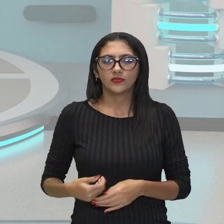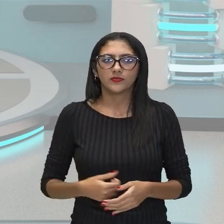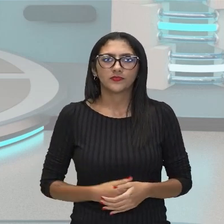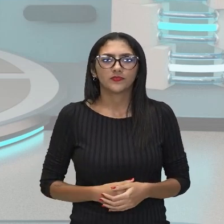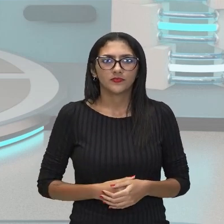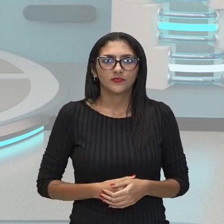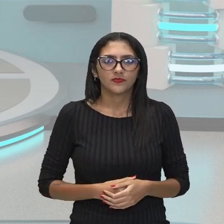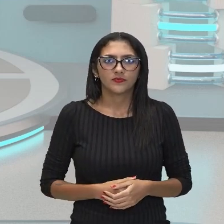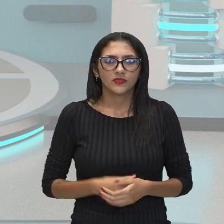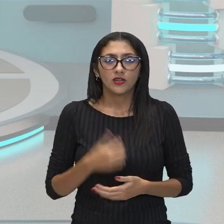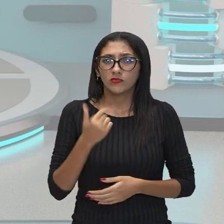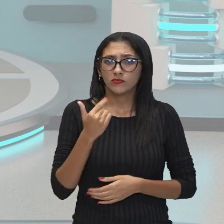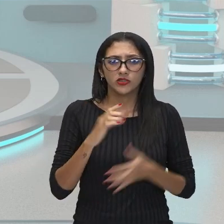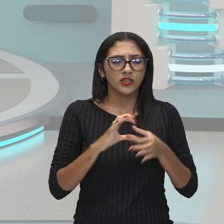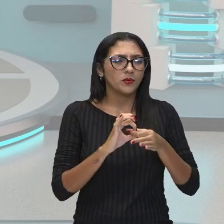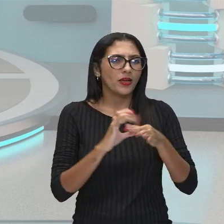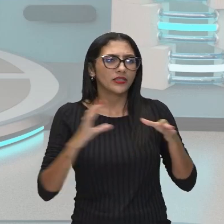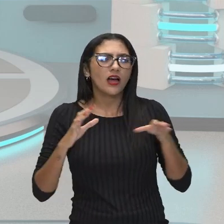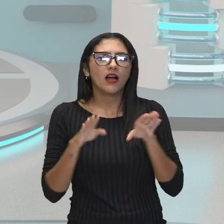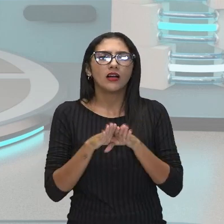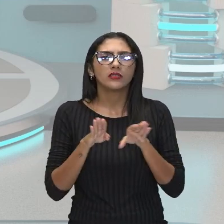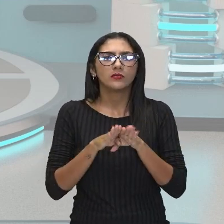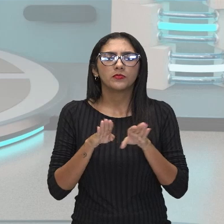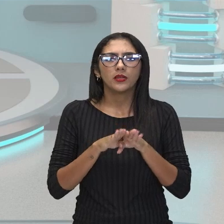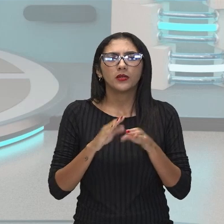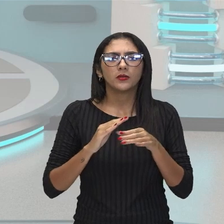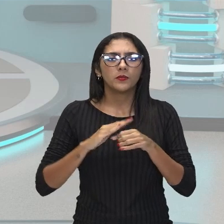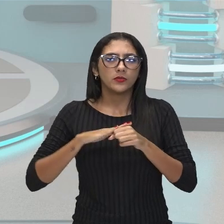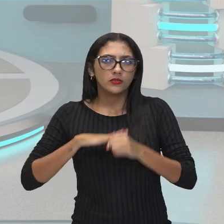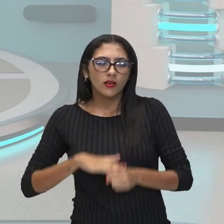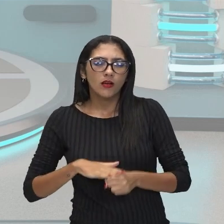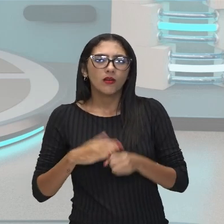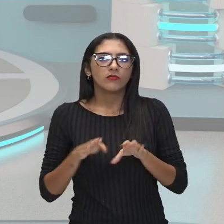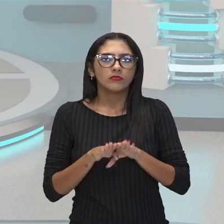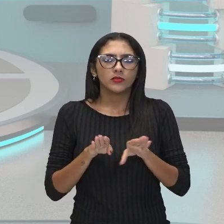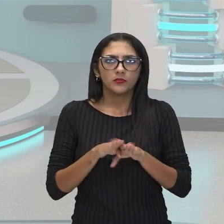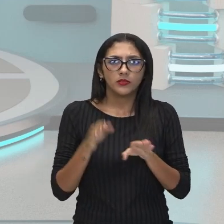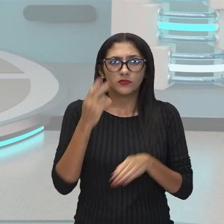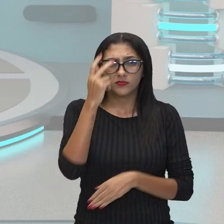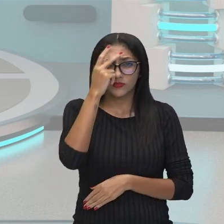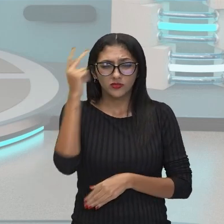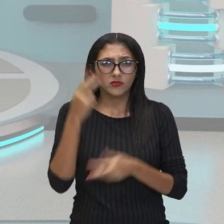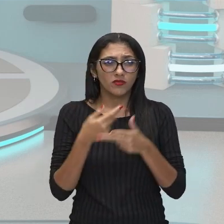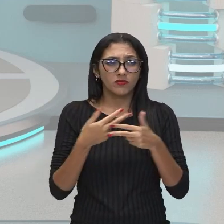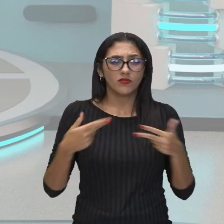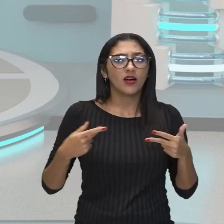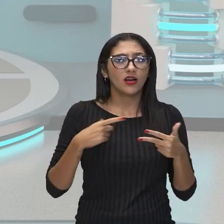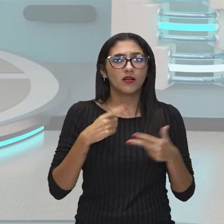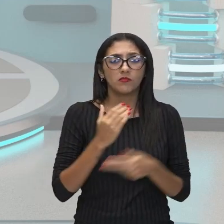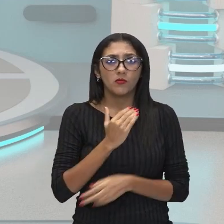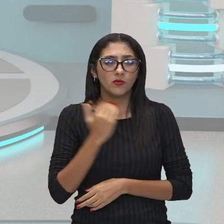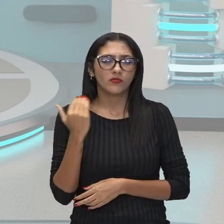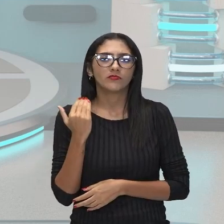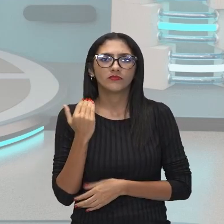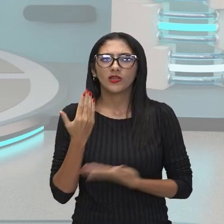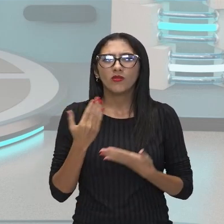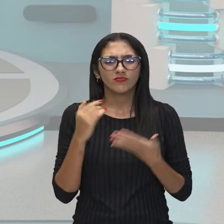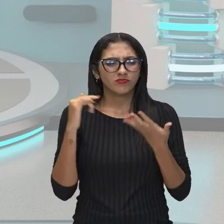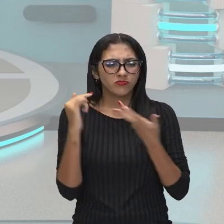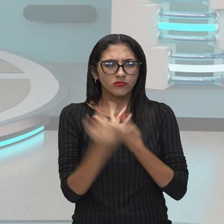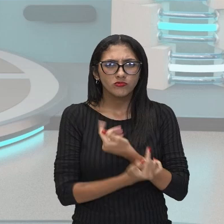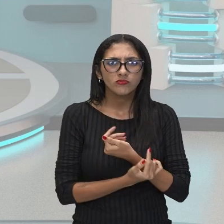falta de liberdade, a repressão, a perda de vidas de pessoas que se posicionavam contra. Então, tudo isso era uma